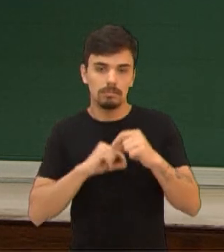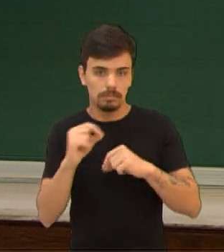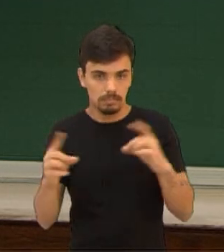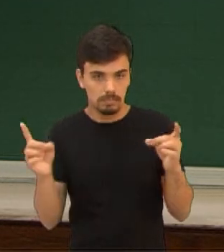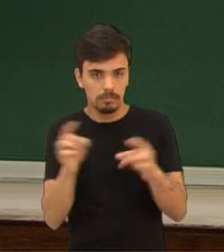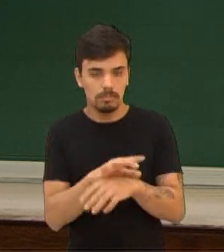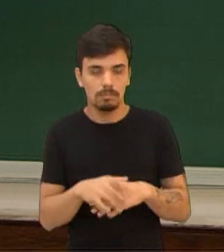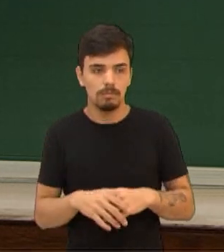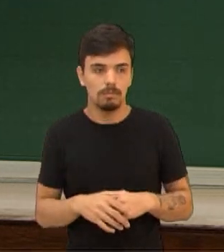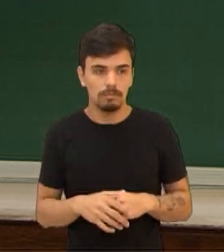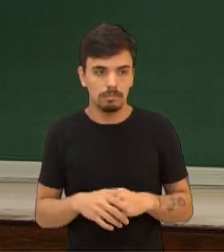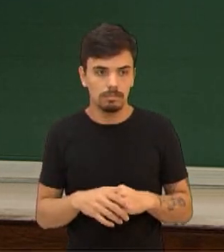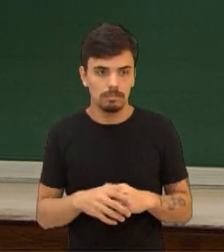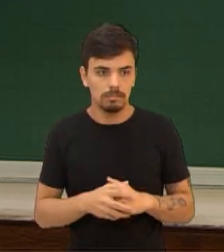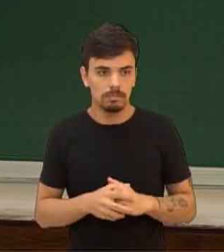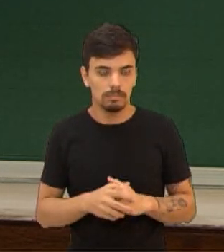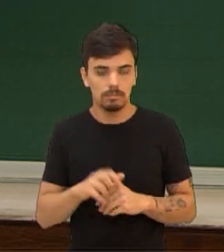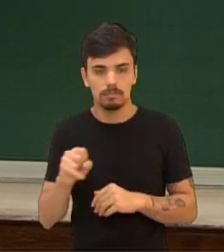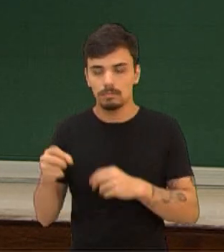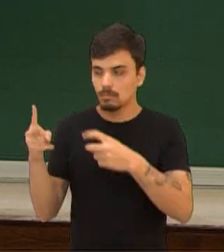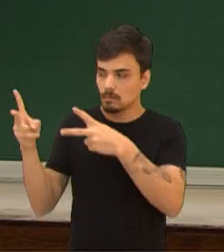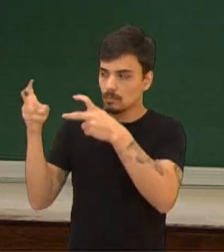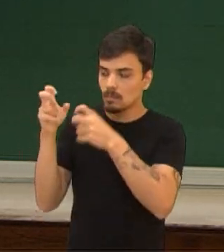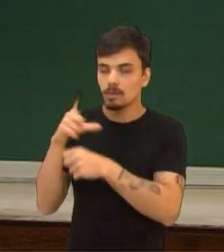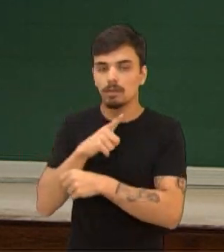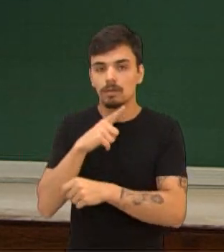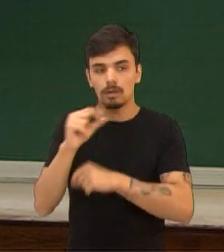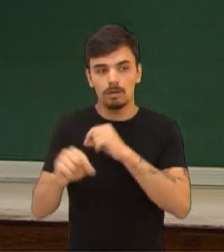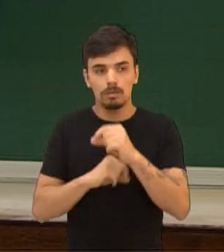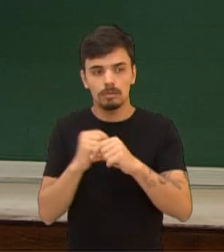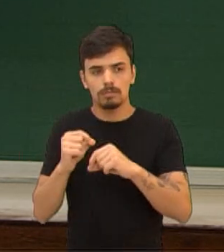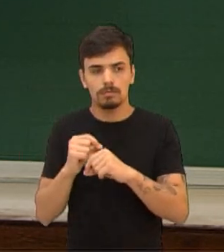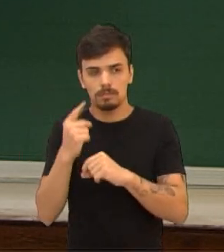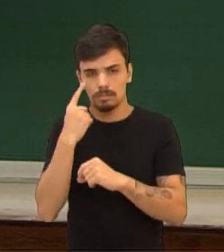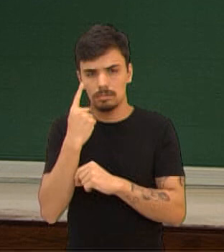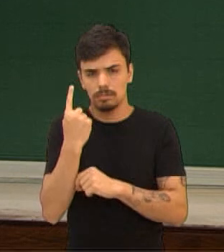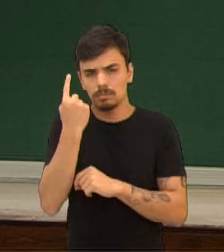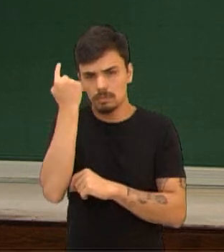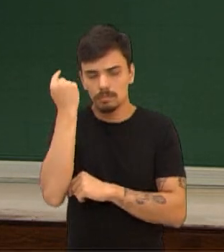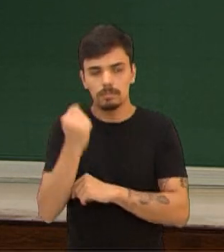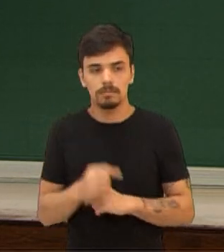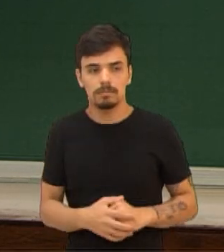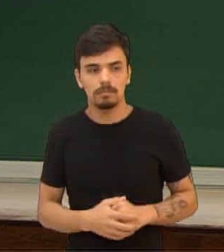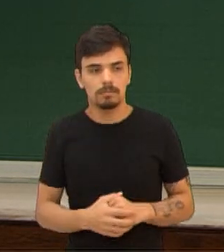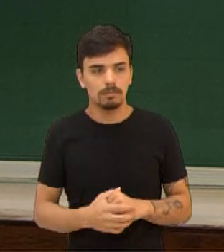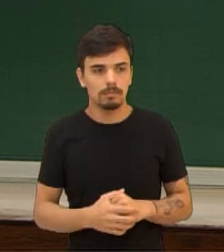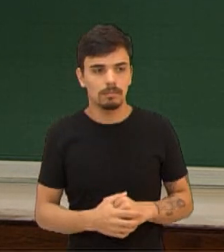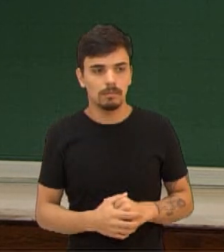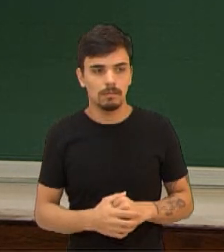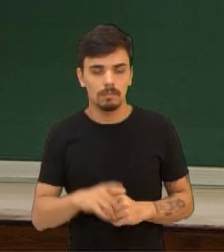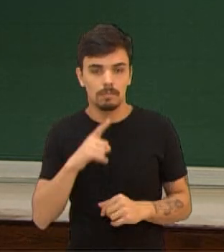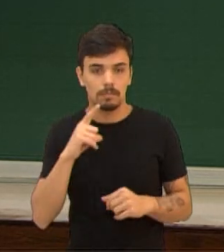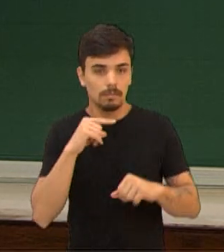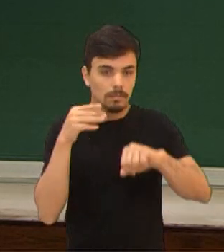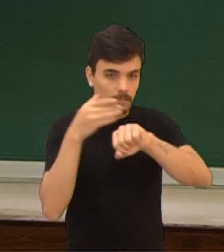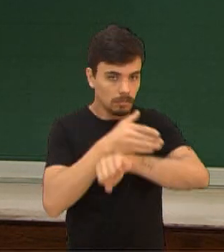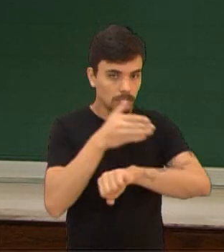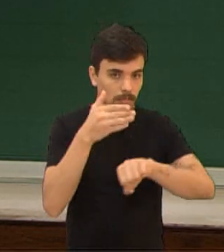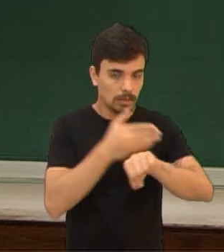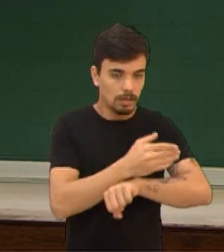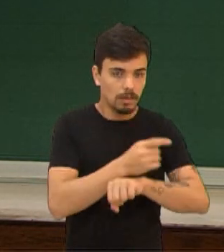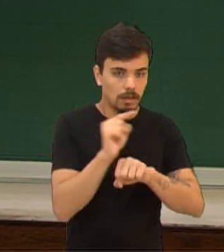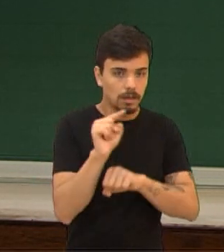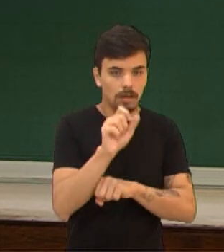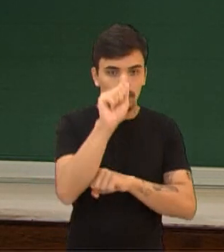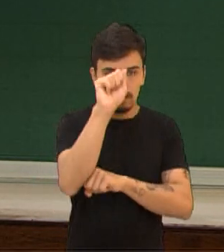conclusão. Se a gente observar aqui, ó, vamos lembrar lá do circuito de resistores. Corrente que entra no ponto A é igual